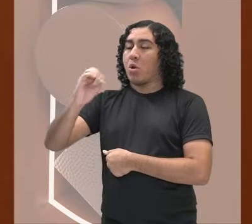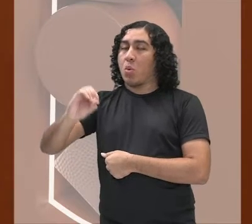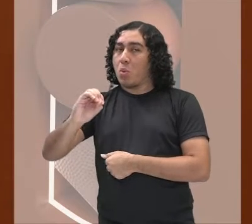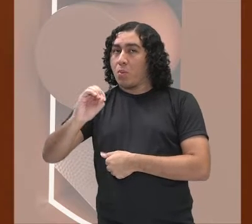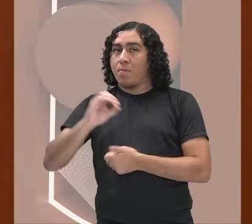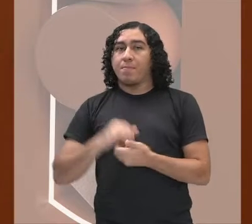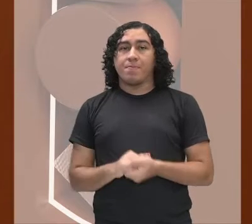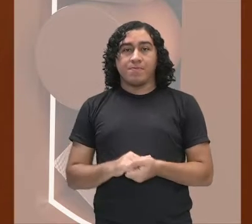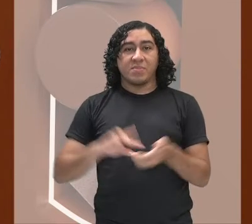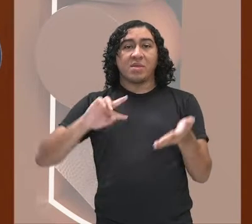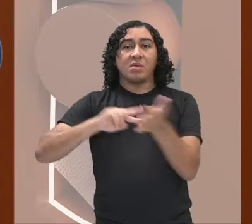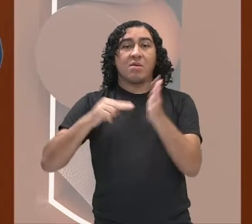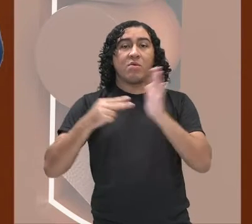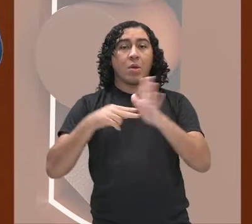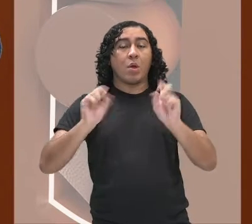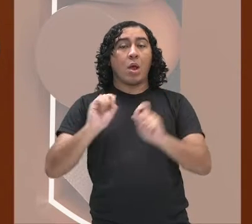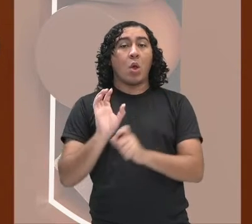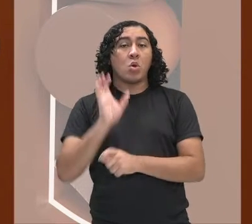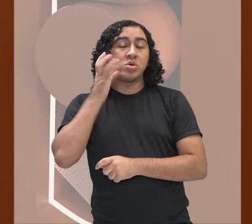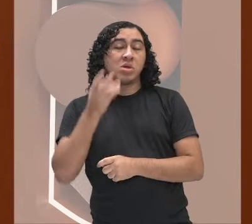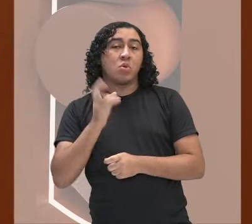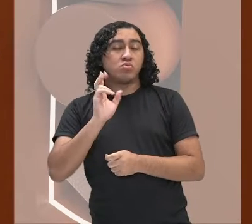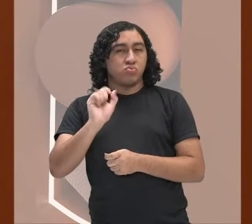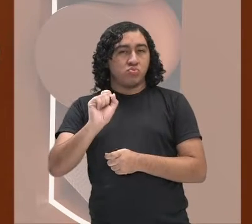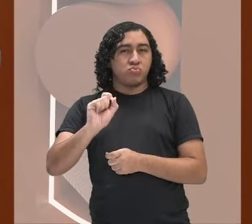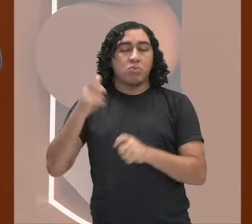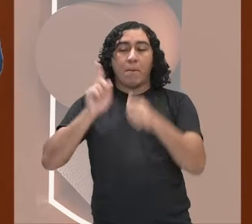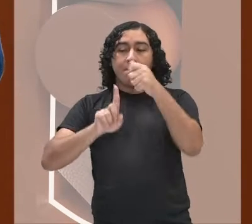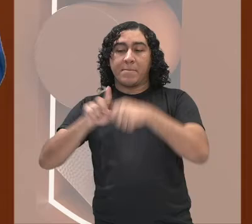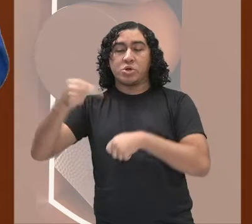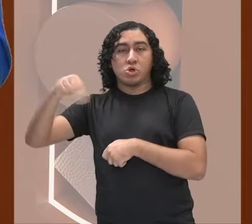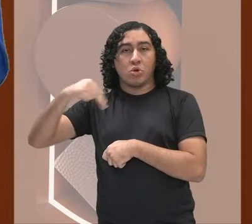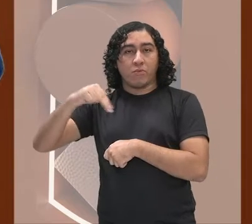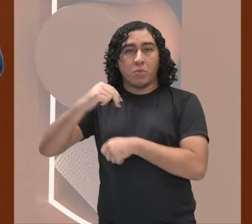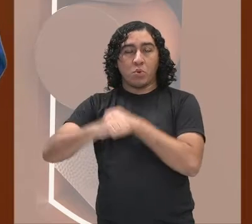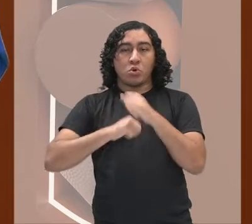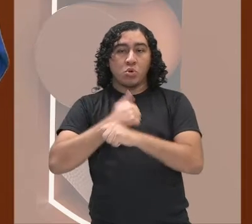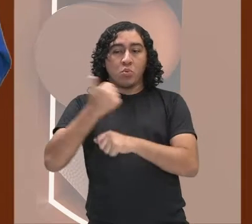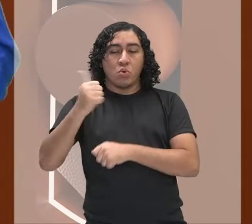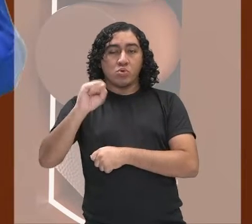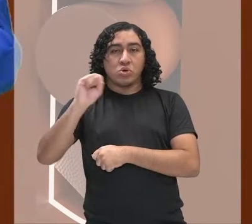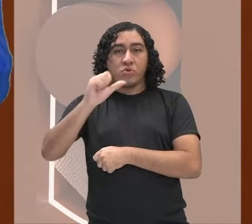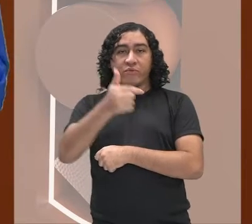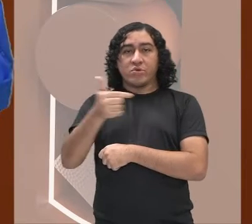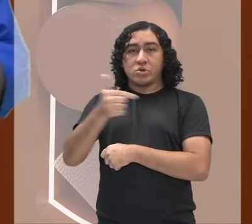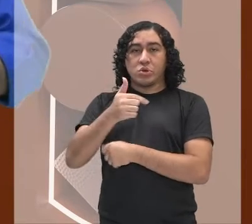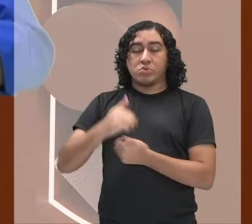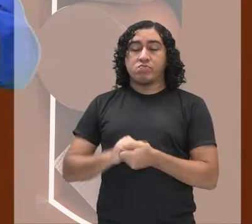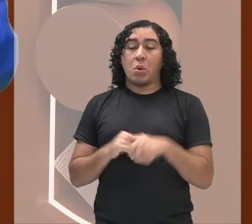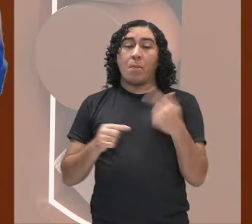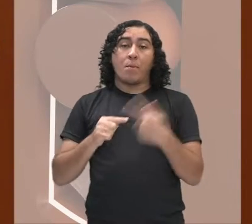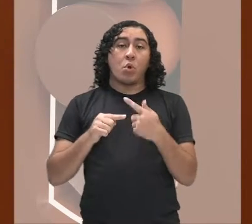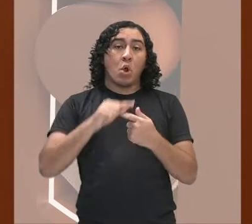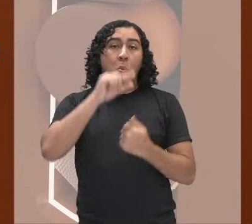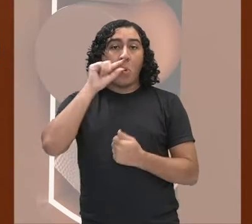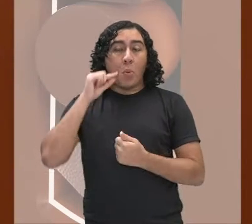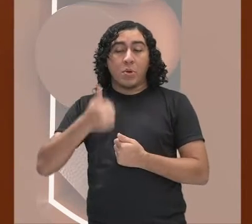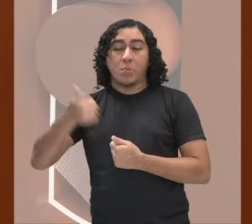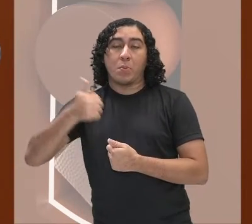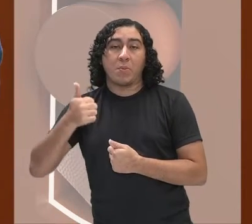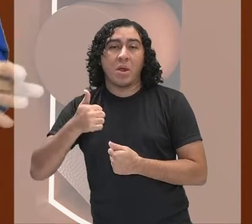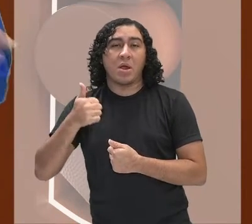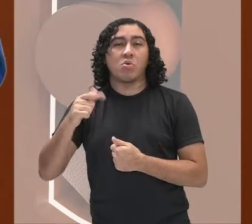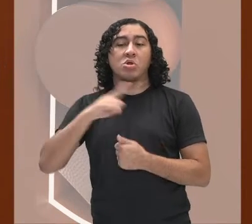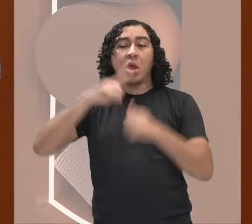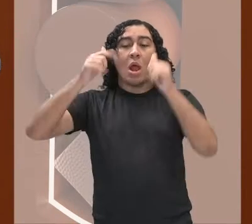O dia do fico aconteceu em novembro de 1822, dia em que Dom Pedro anunciou em praça pública